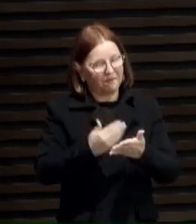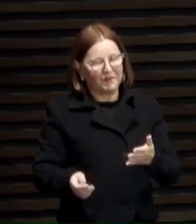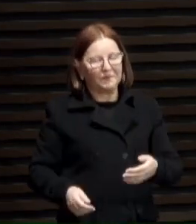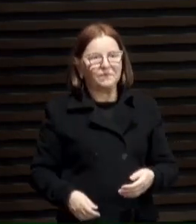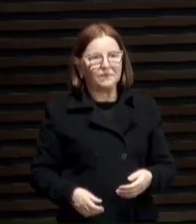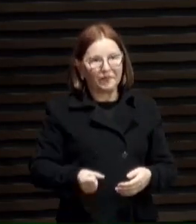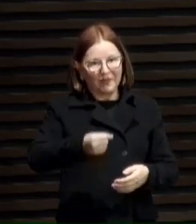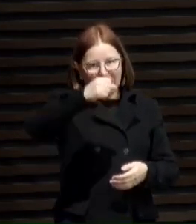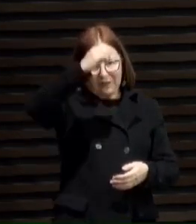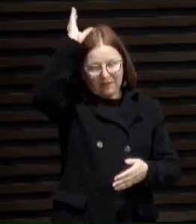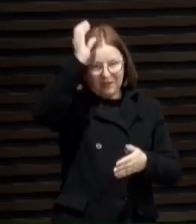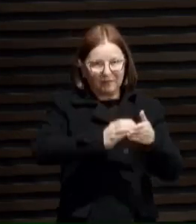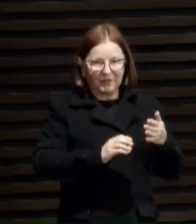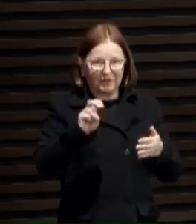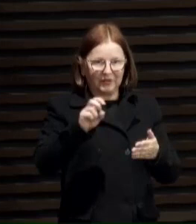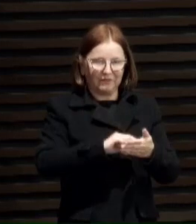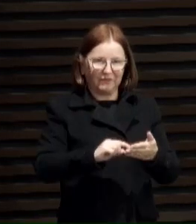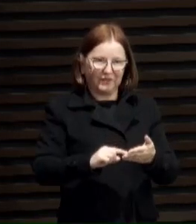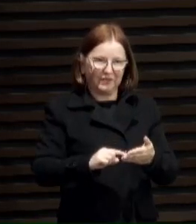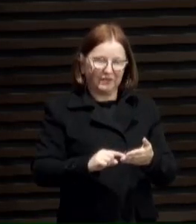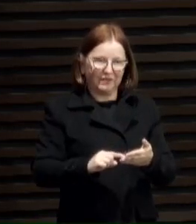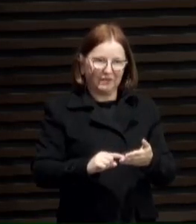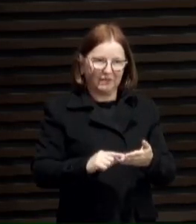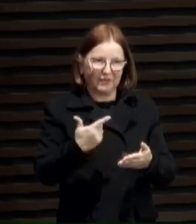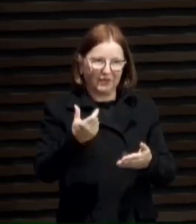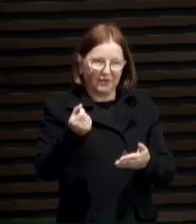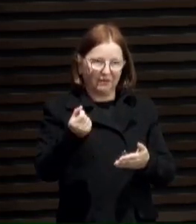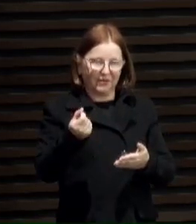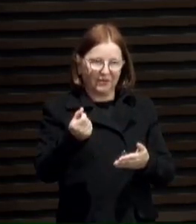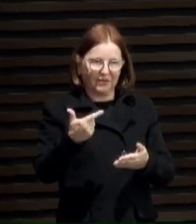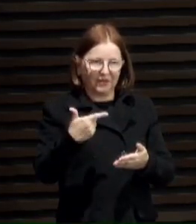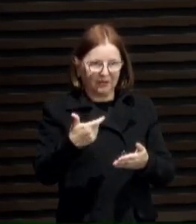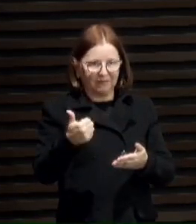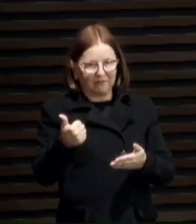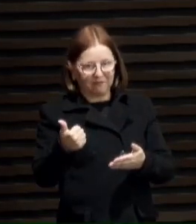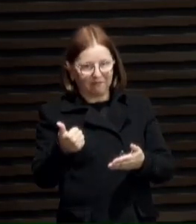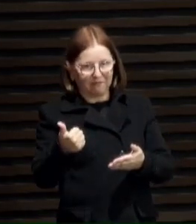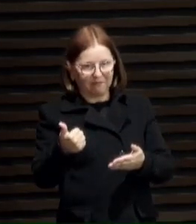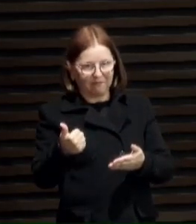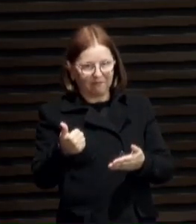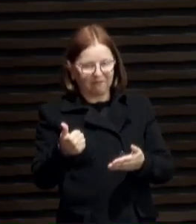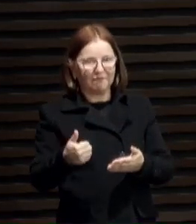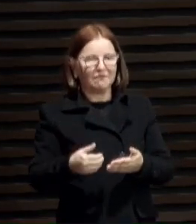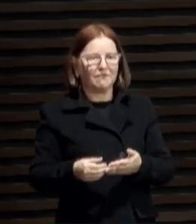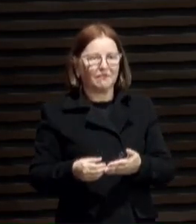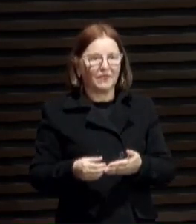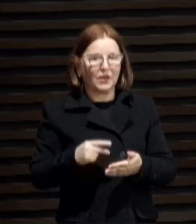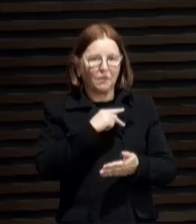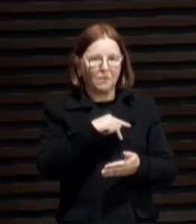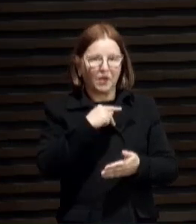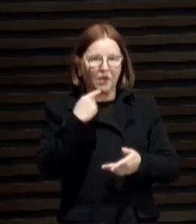Romanos 5, 20 e 21, os dois últimos versículos do capítulo 5 de Romanos, Paulo fala assim,